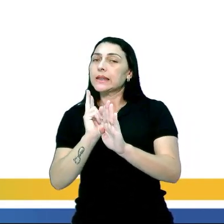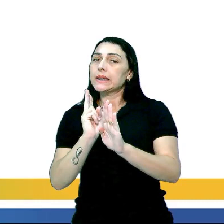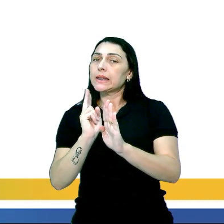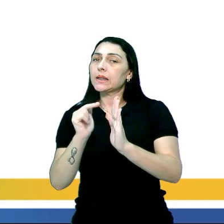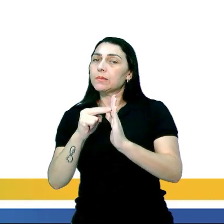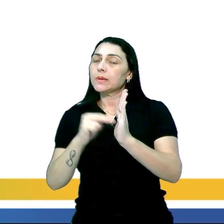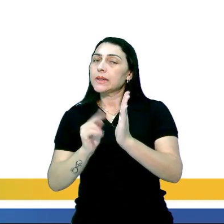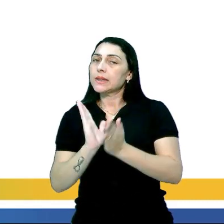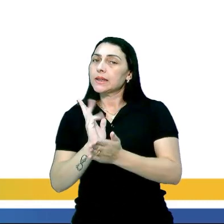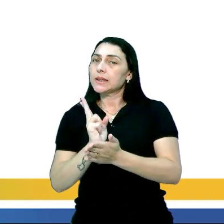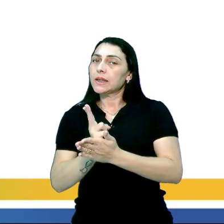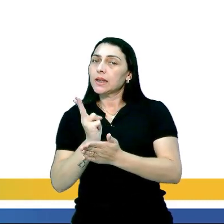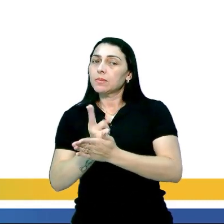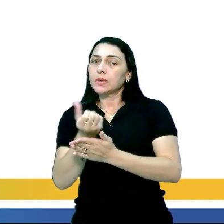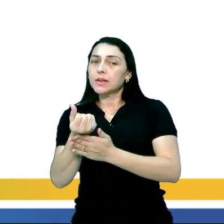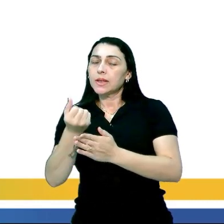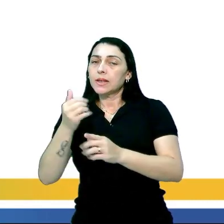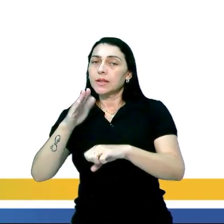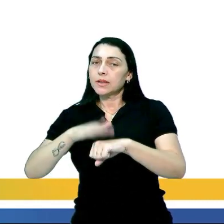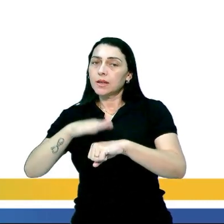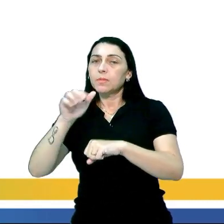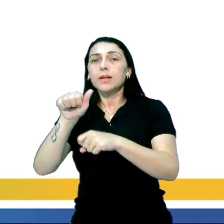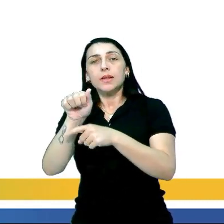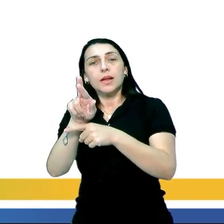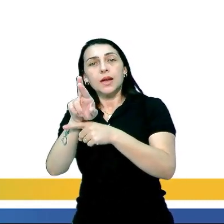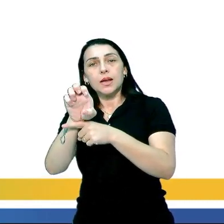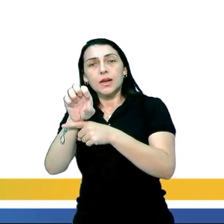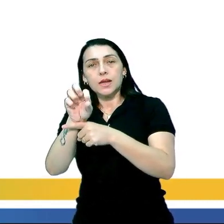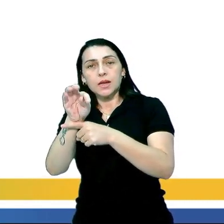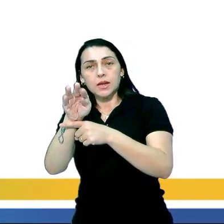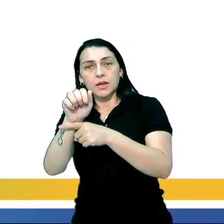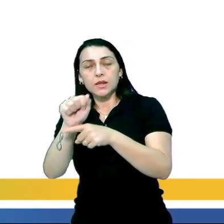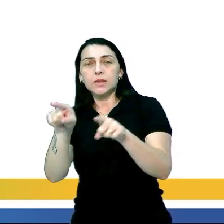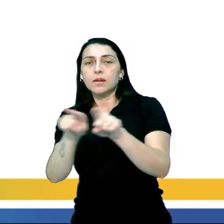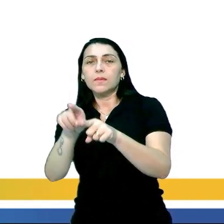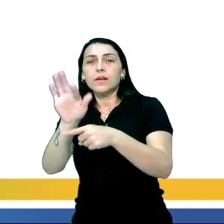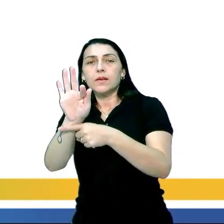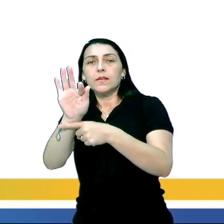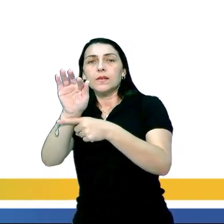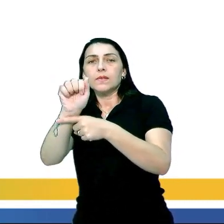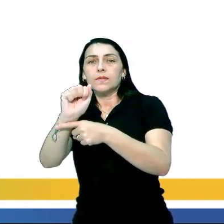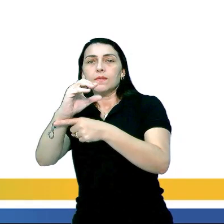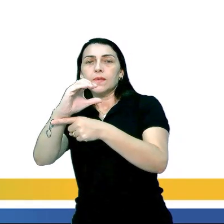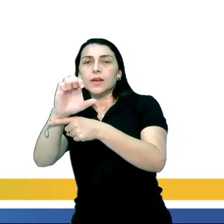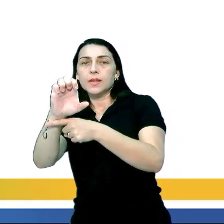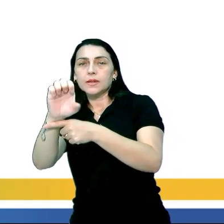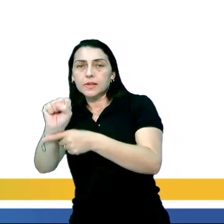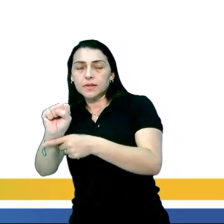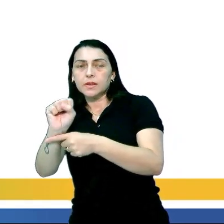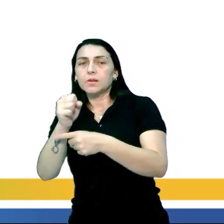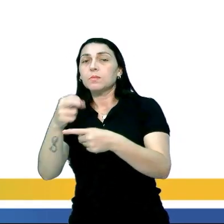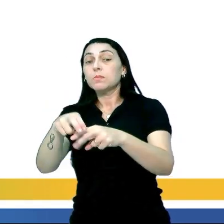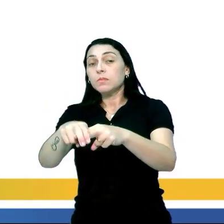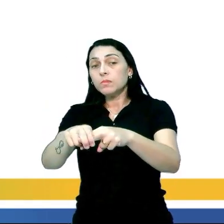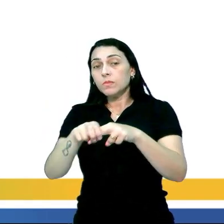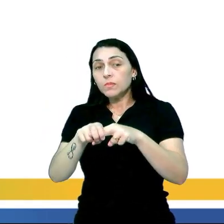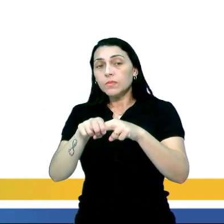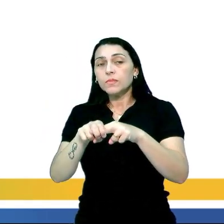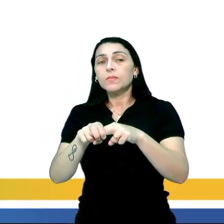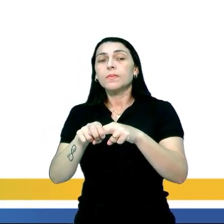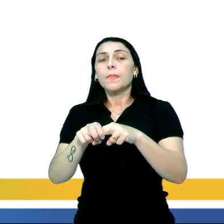vão ser 6 a mais na aresta e nas faces. Portanto,